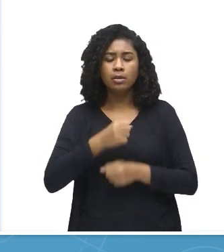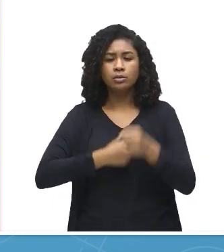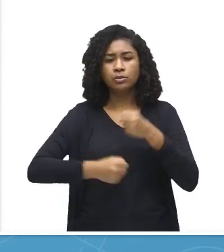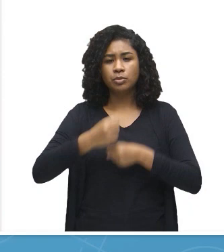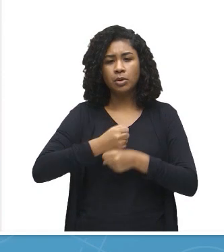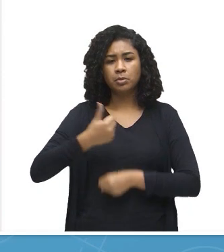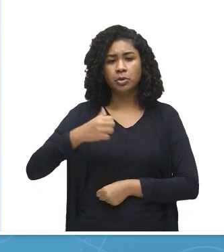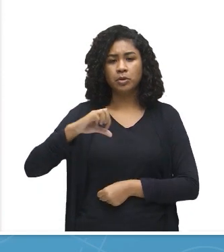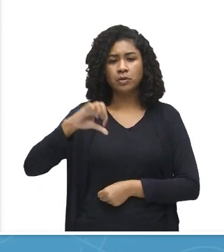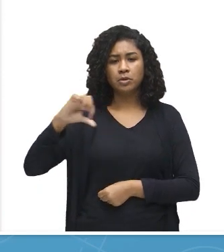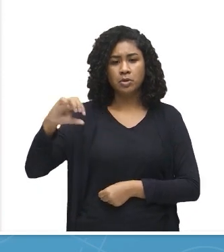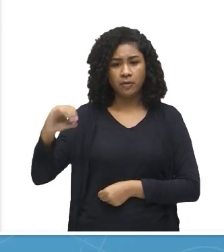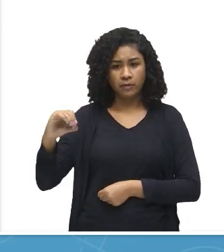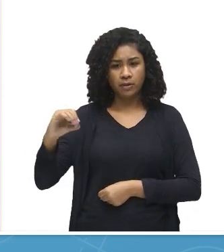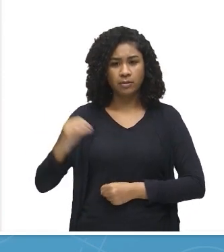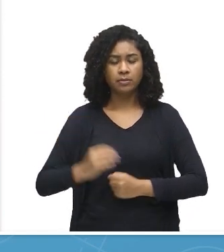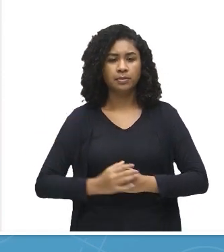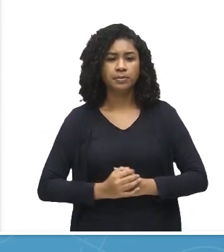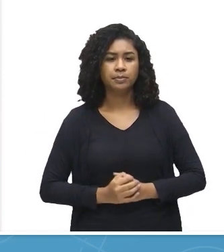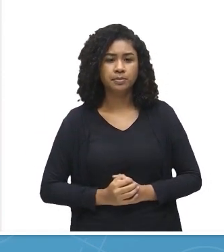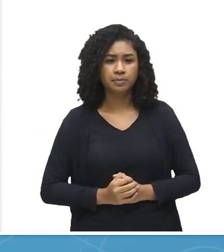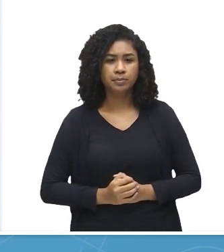alternativa.